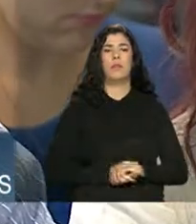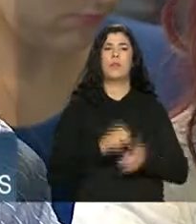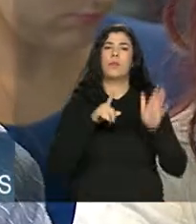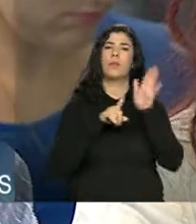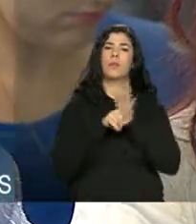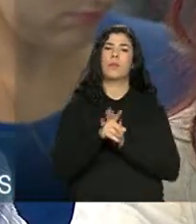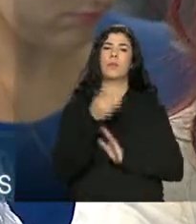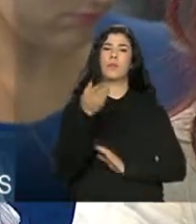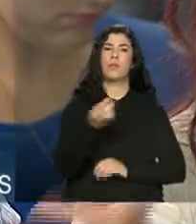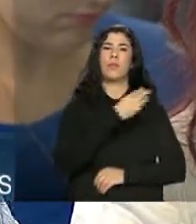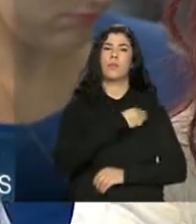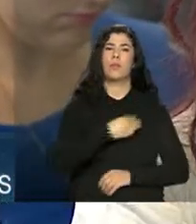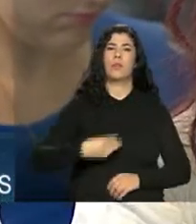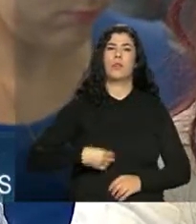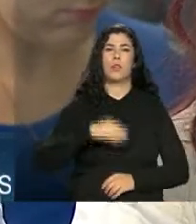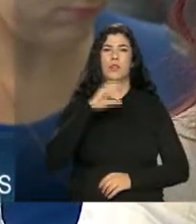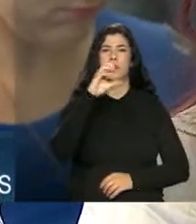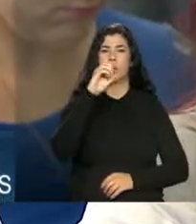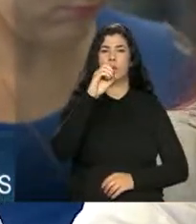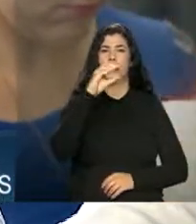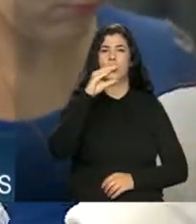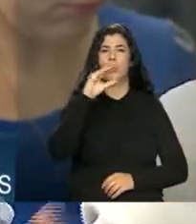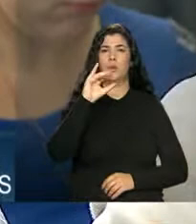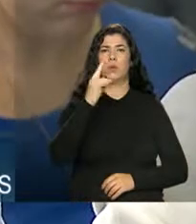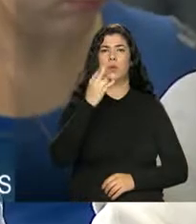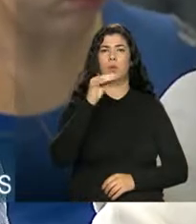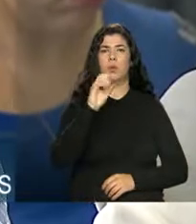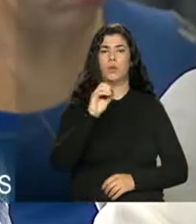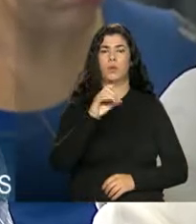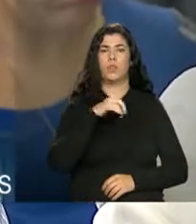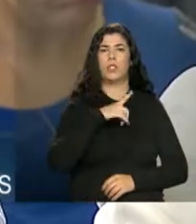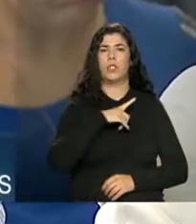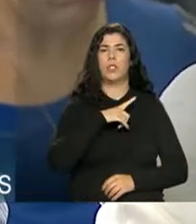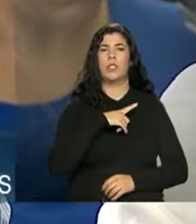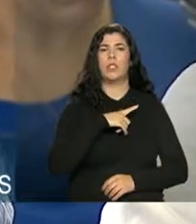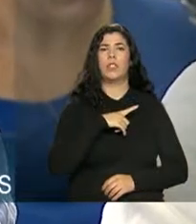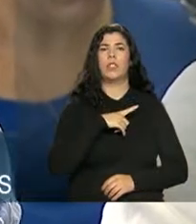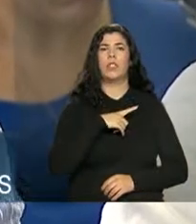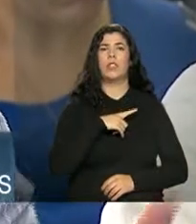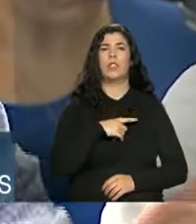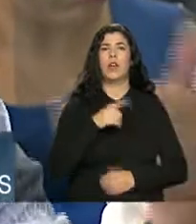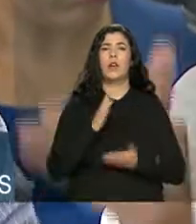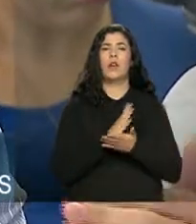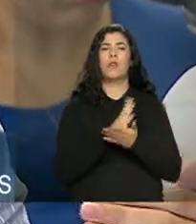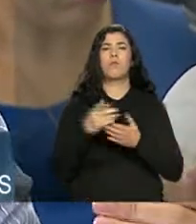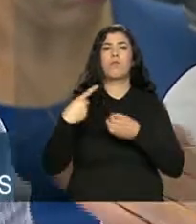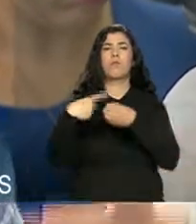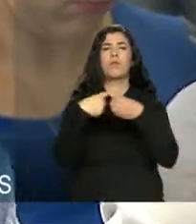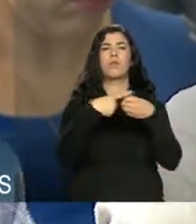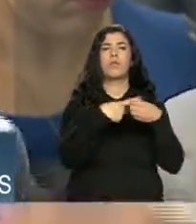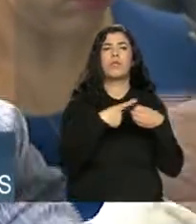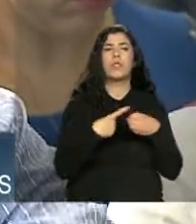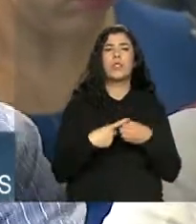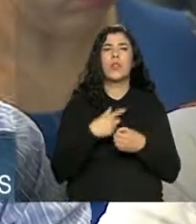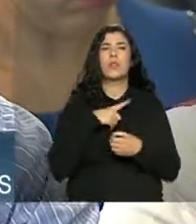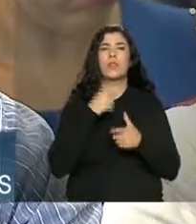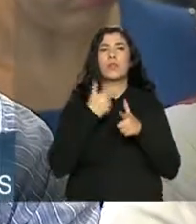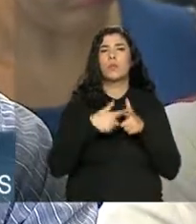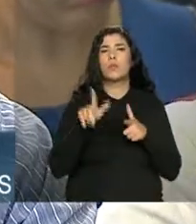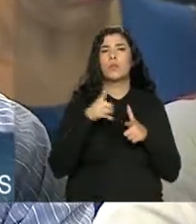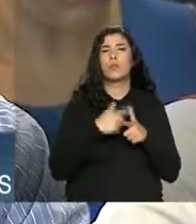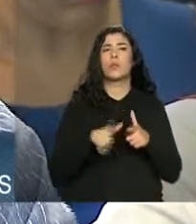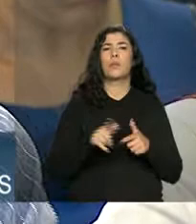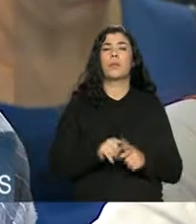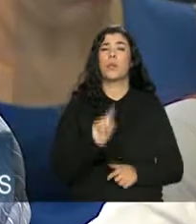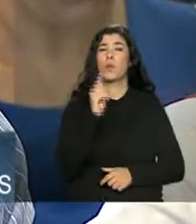Ministro aqui e o senhor falou da cerca de cem cidades que estão em situação de colapso no nordeste que elas têm abastecimento um dia e